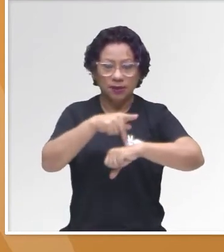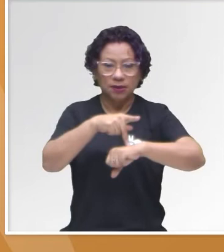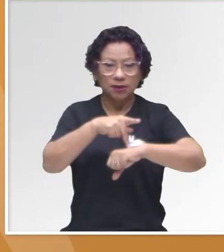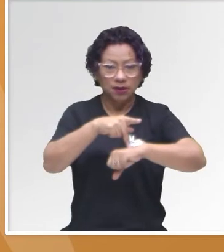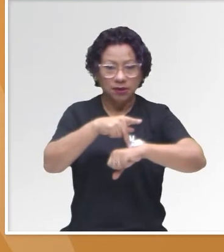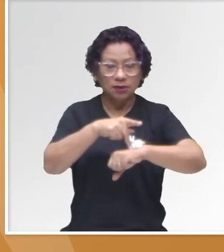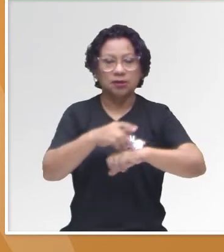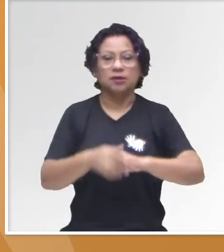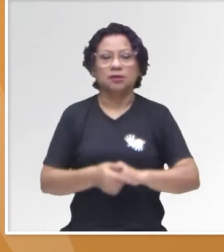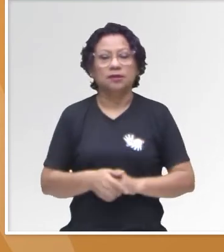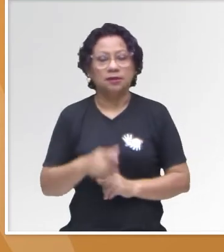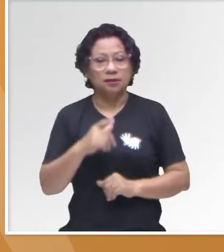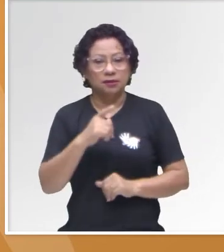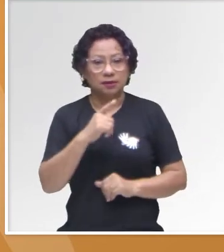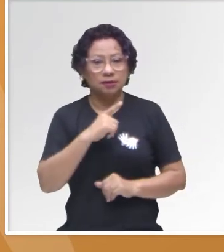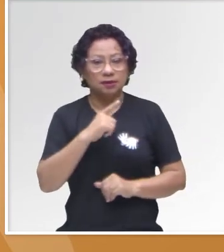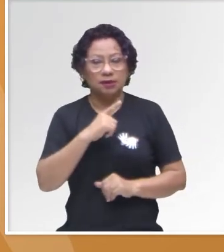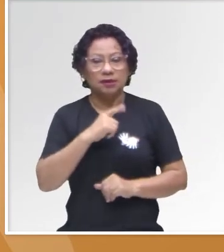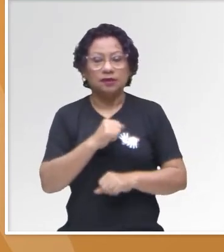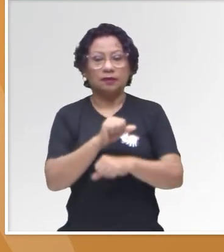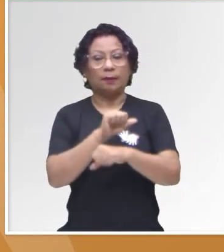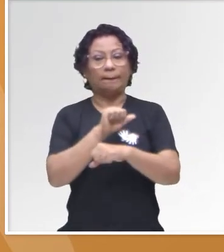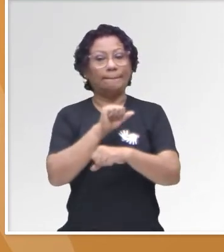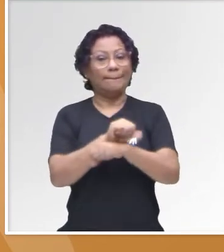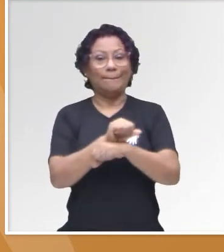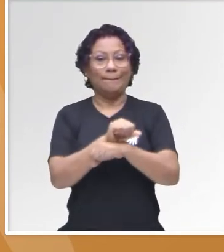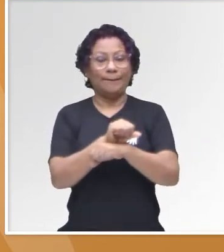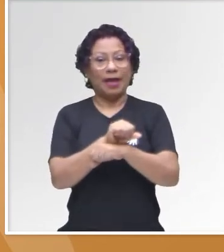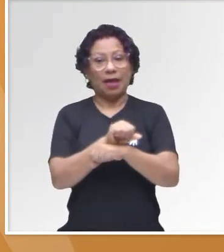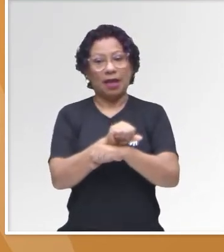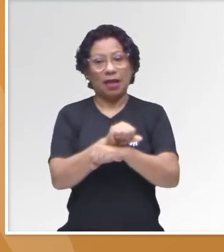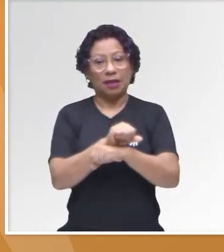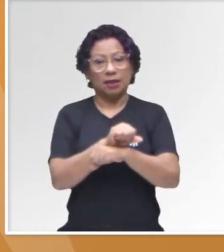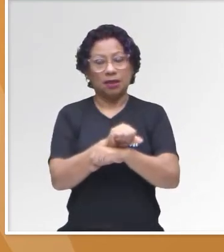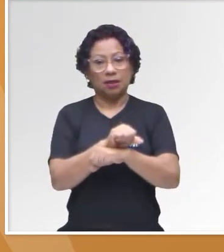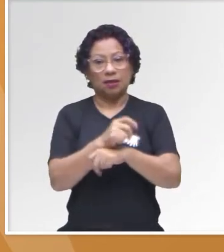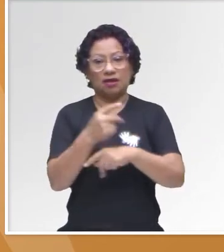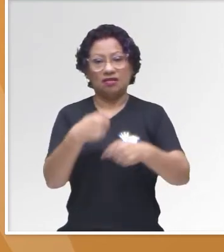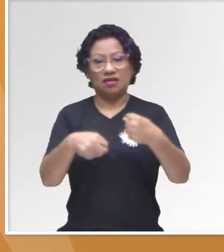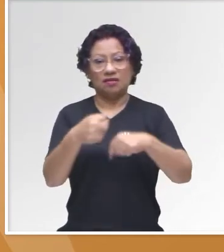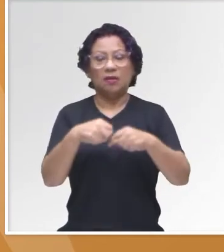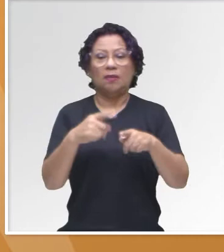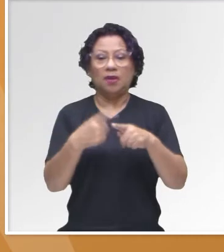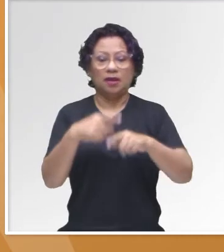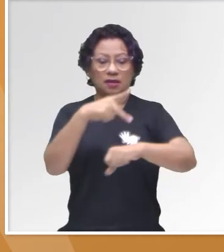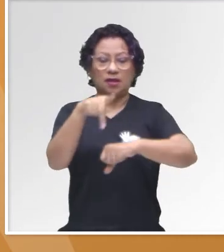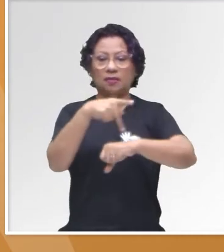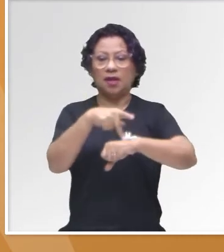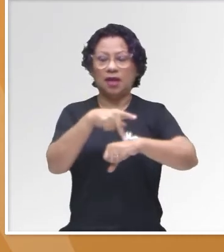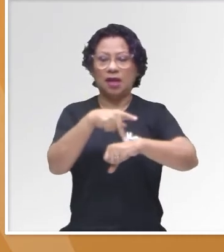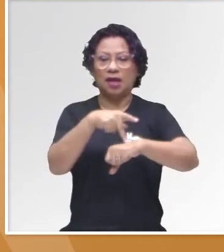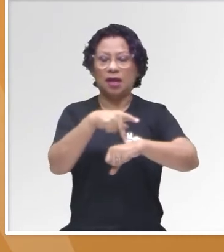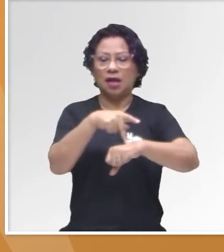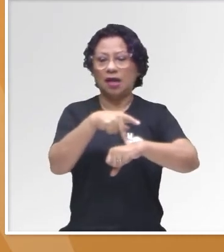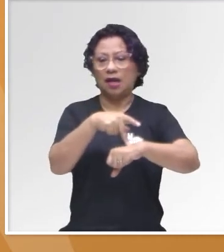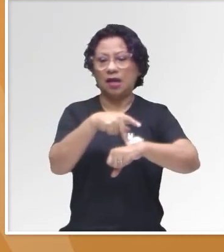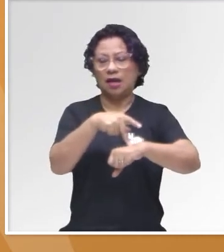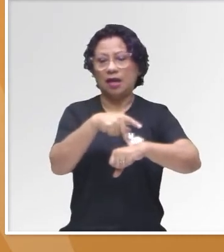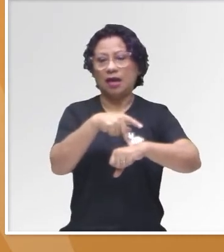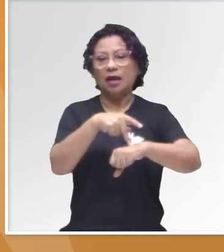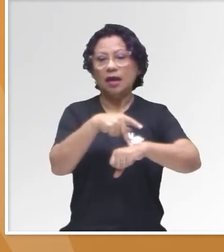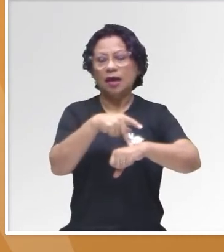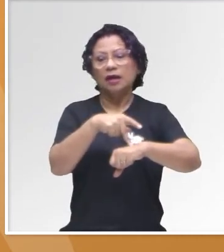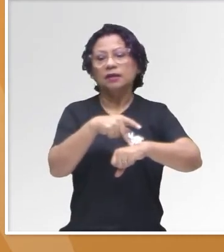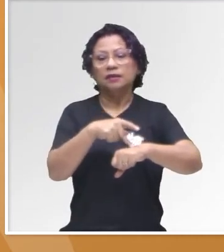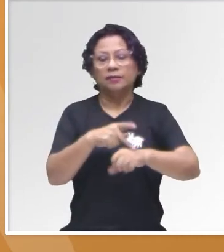estágio de estagnação ou subdesenvolvimento, né? Eles eram países subdesenvolvidos, tinham a sua economia